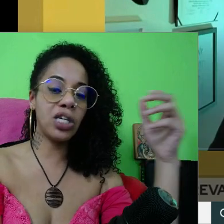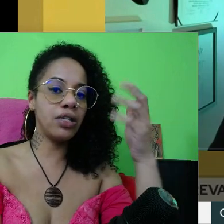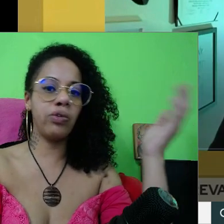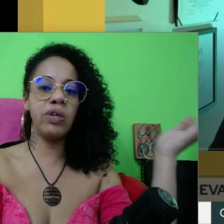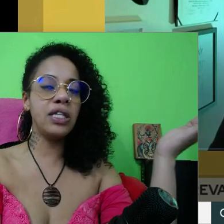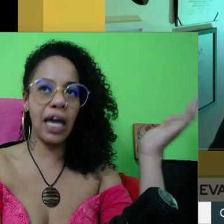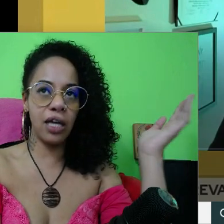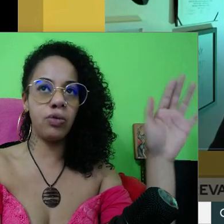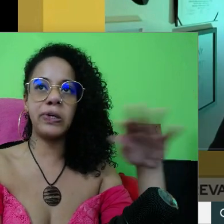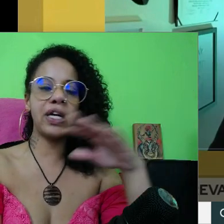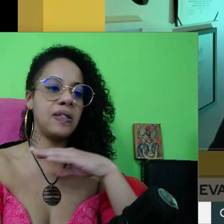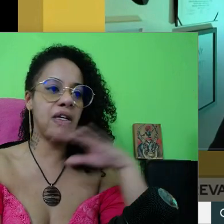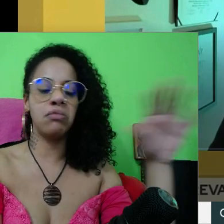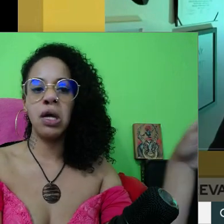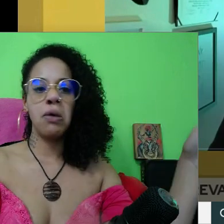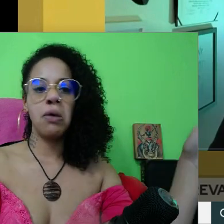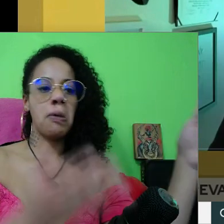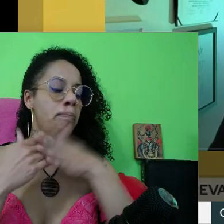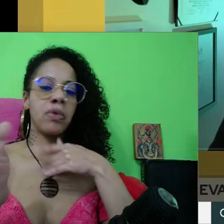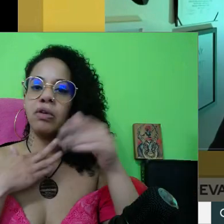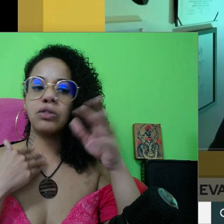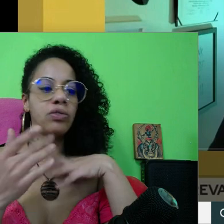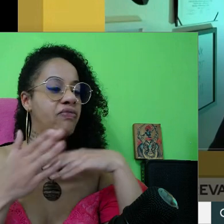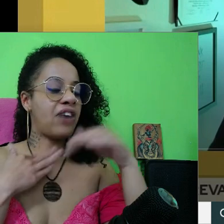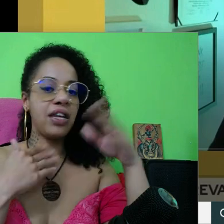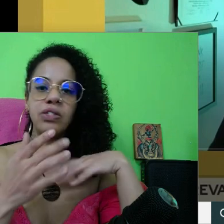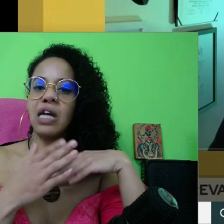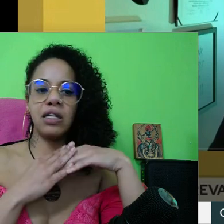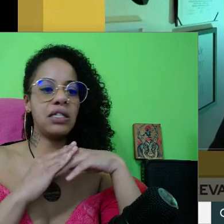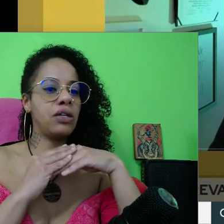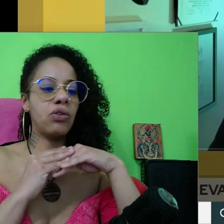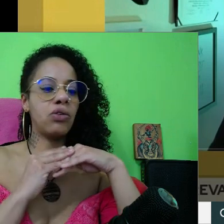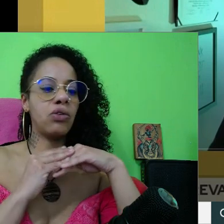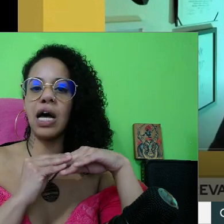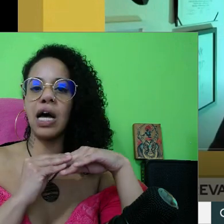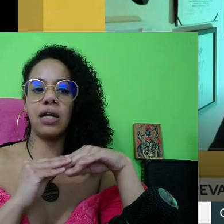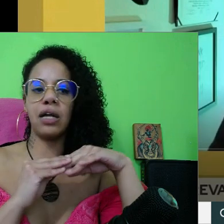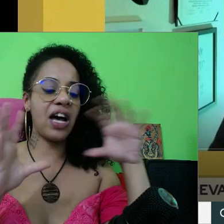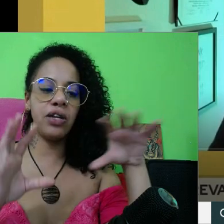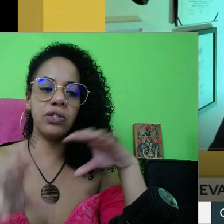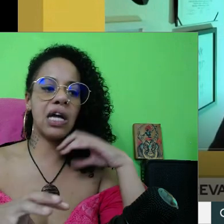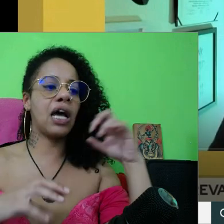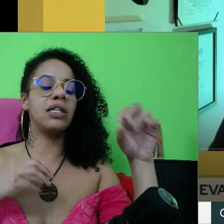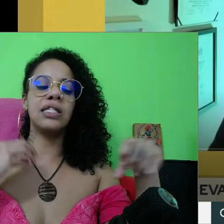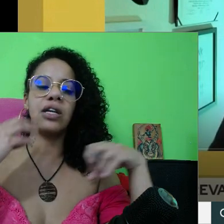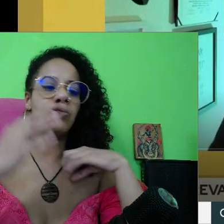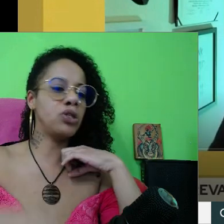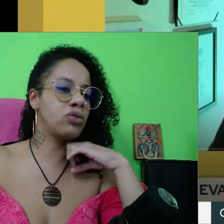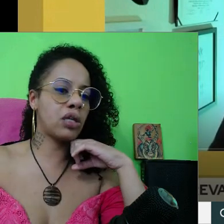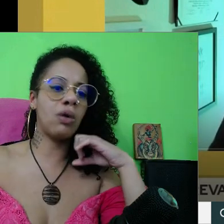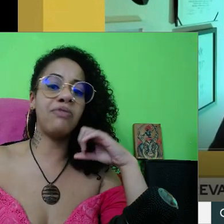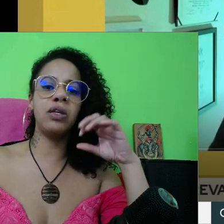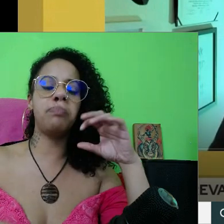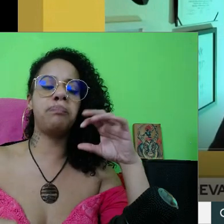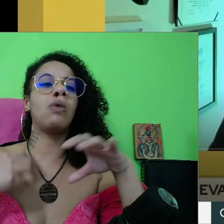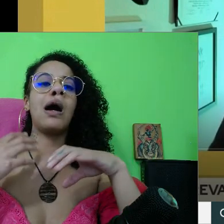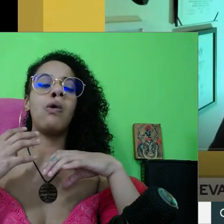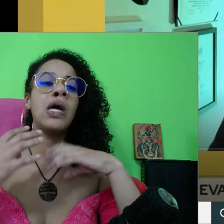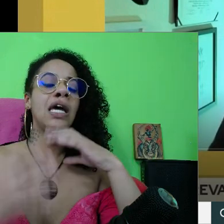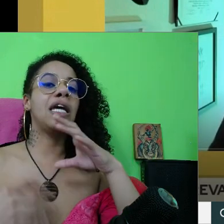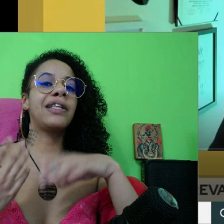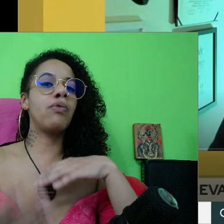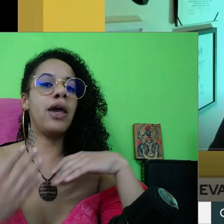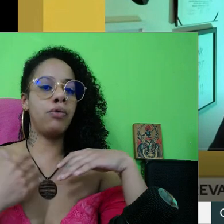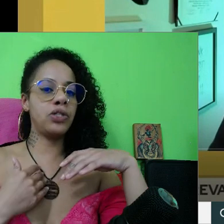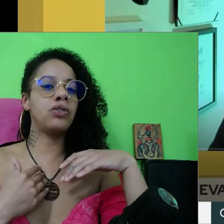psicológicas eu não entendo porque assim vários nada sendo colocados vários nadas aí tu mistura tua vida pessoal